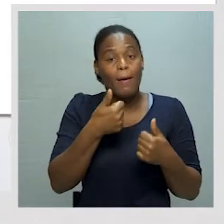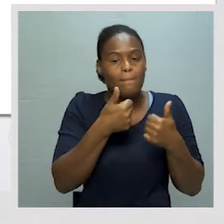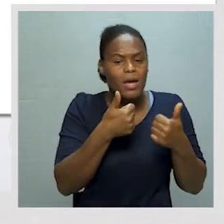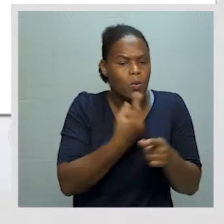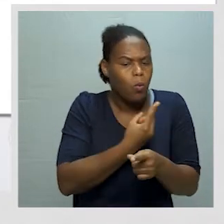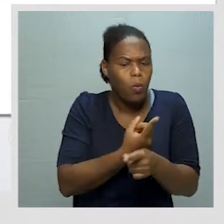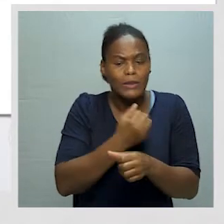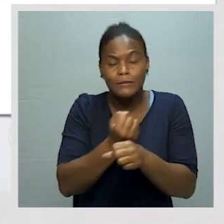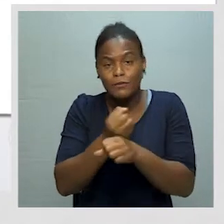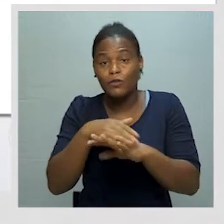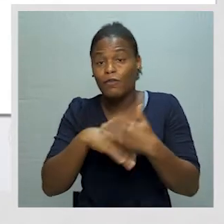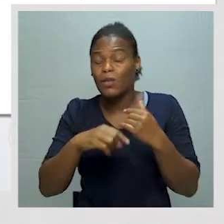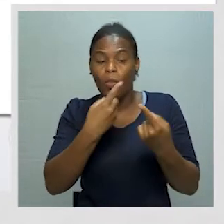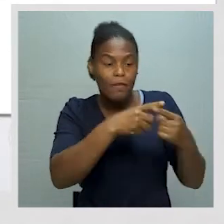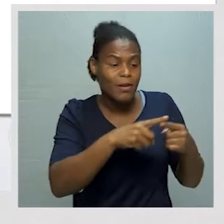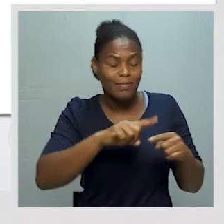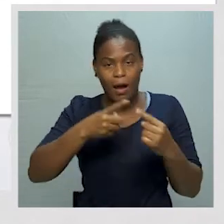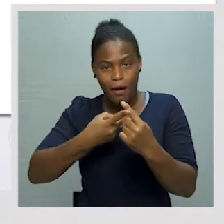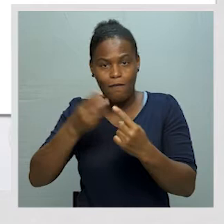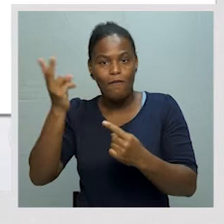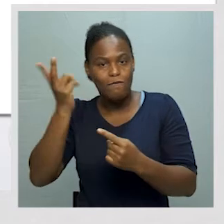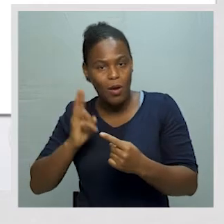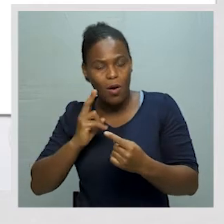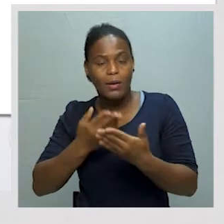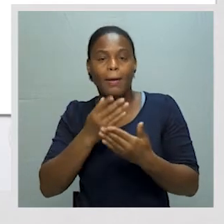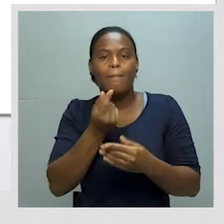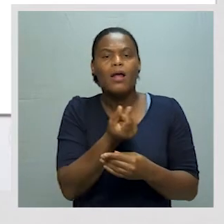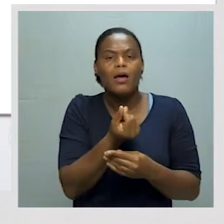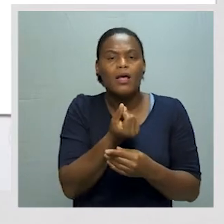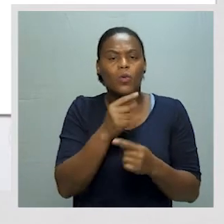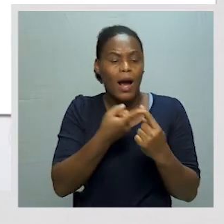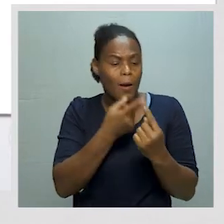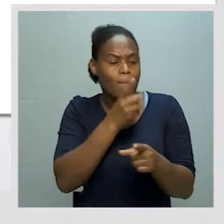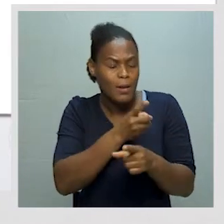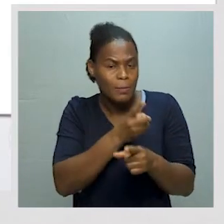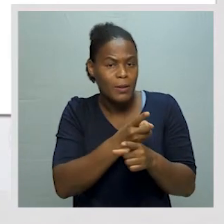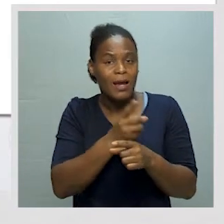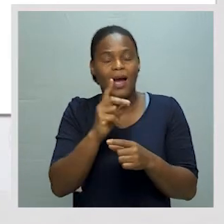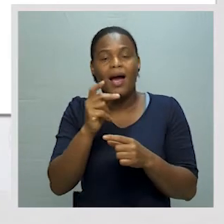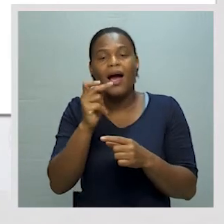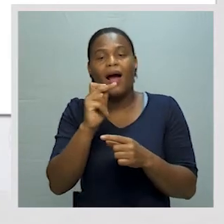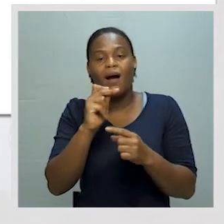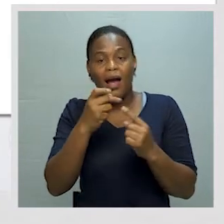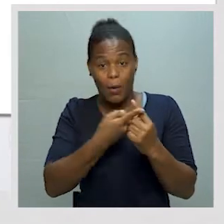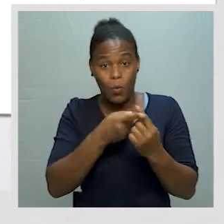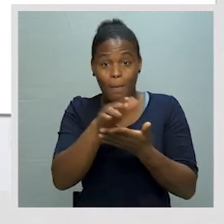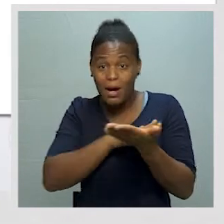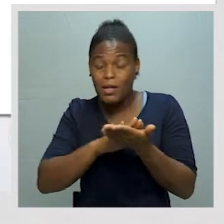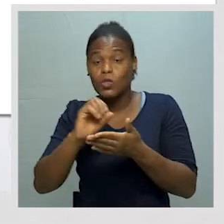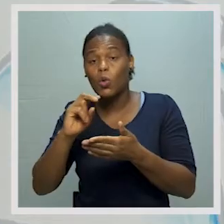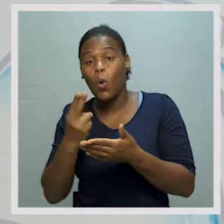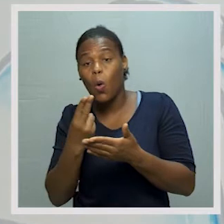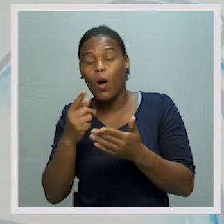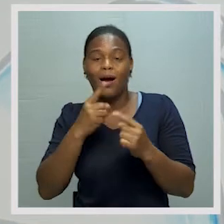nos diferentes anos são valorizados a preços de um mesmo ano, que é o ano base ou ano de